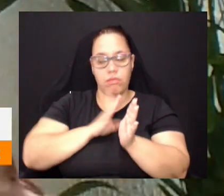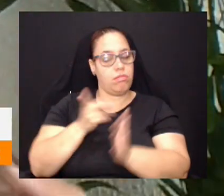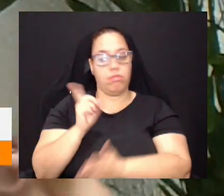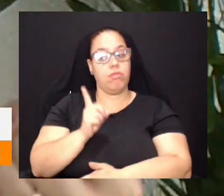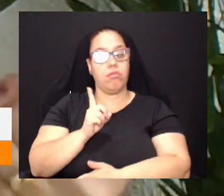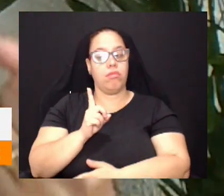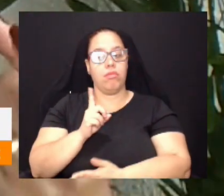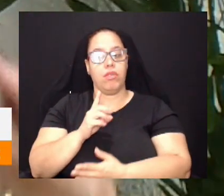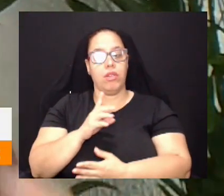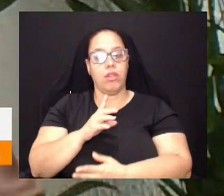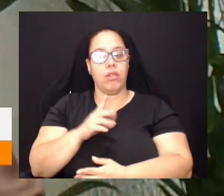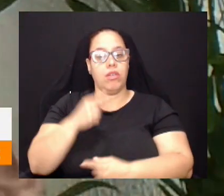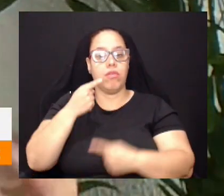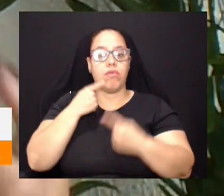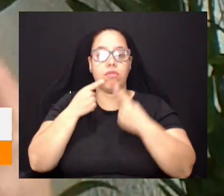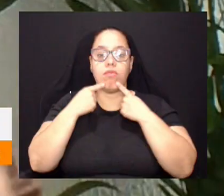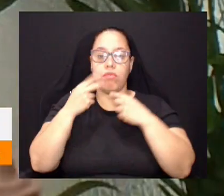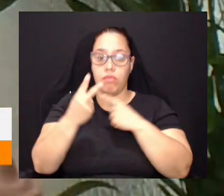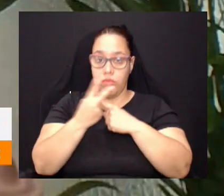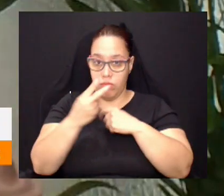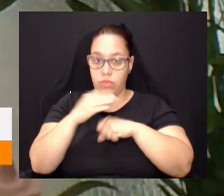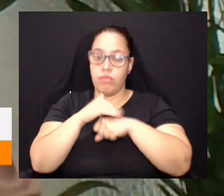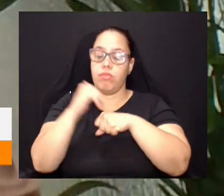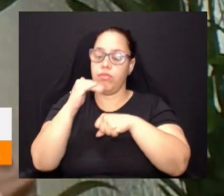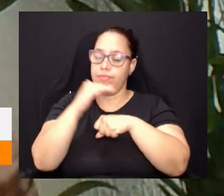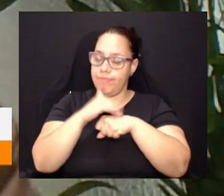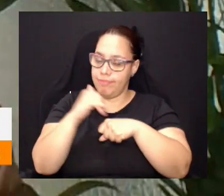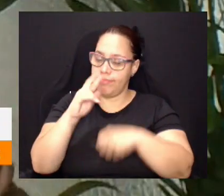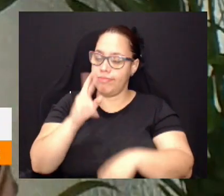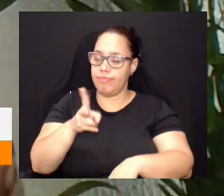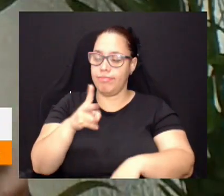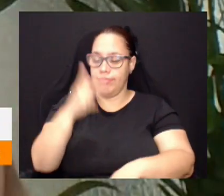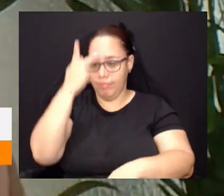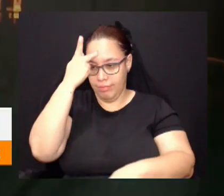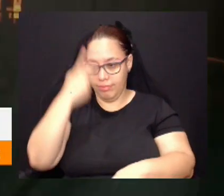cuide com afeto, com carinho, com autocuidado.